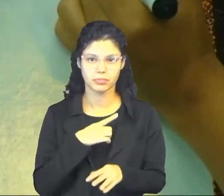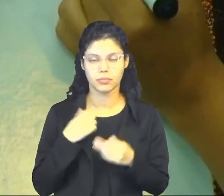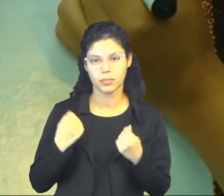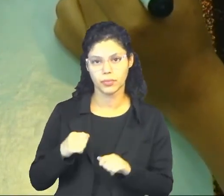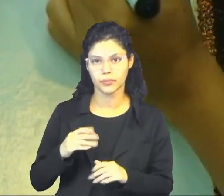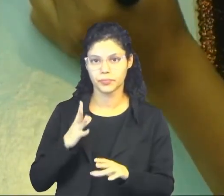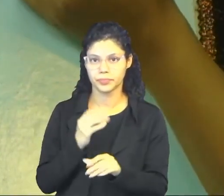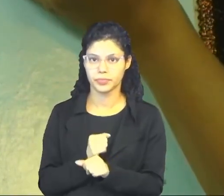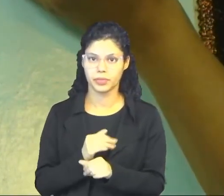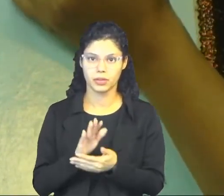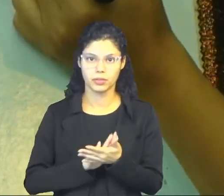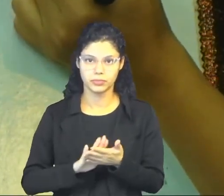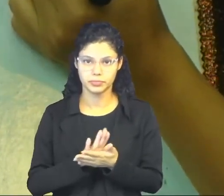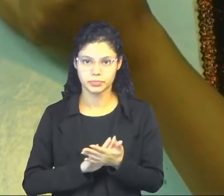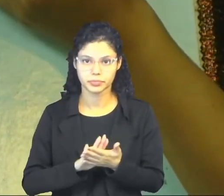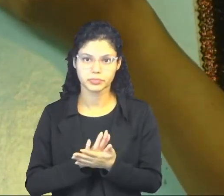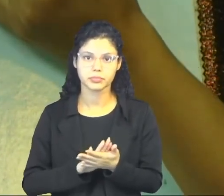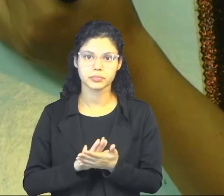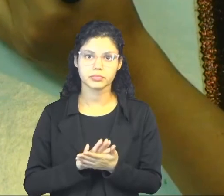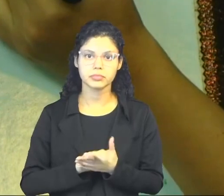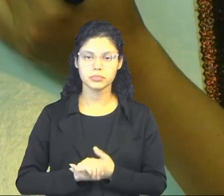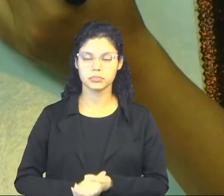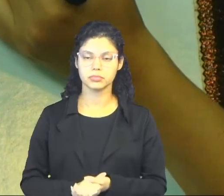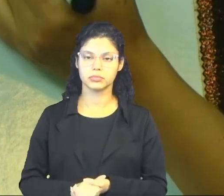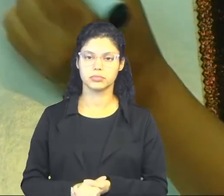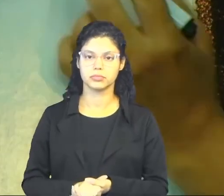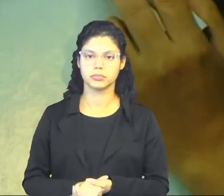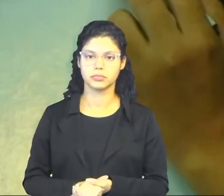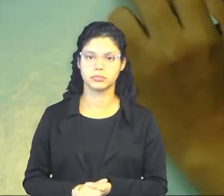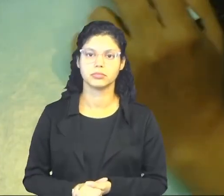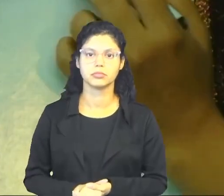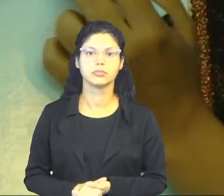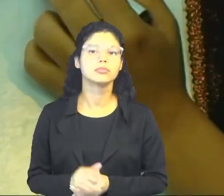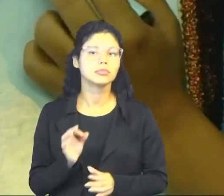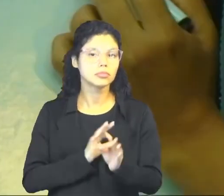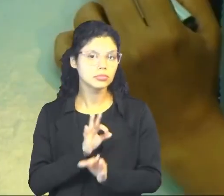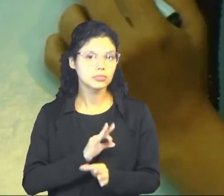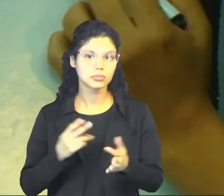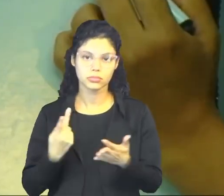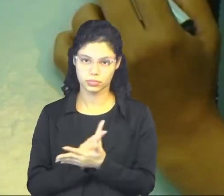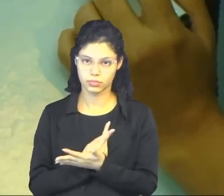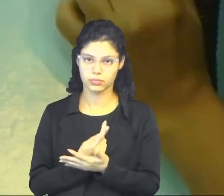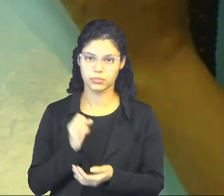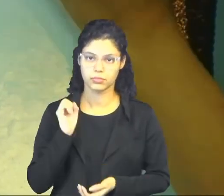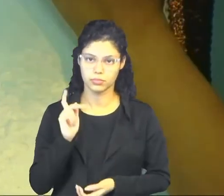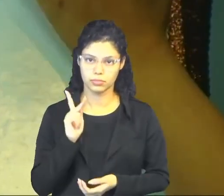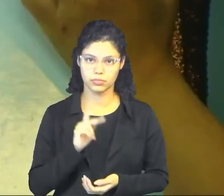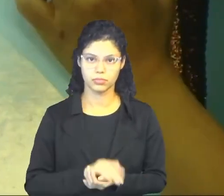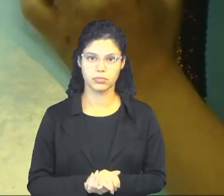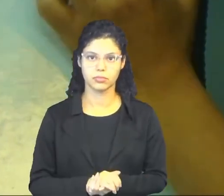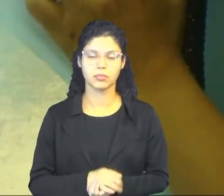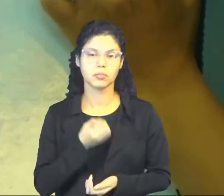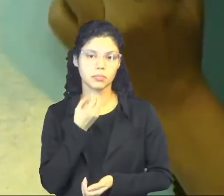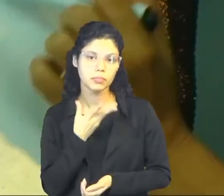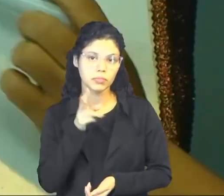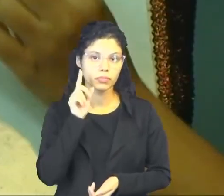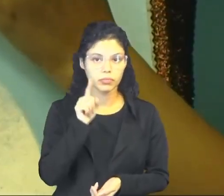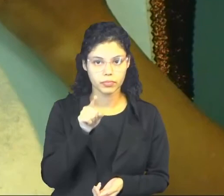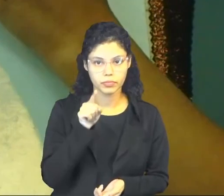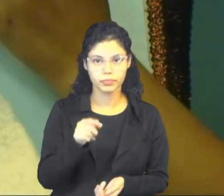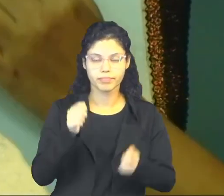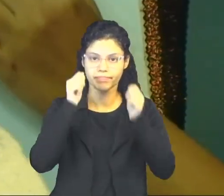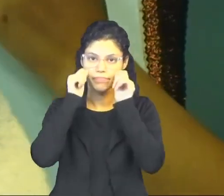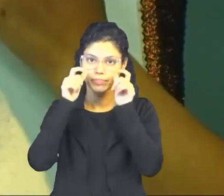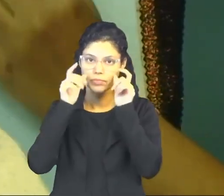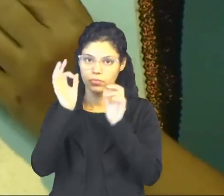soma o 9 com nada aqui, o 8 com 4 e o 5 com 2. Porque você armou da maneira errada, tá? Então é interessante você, até